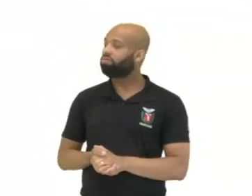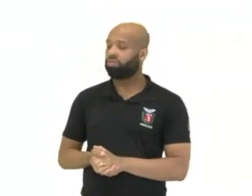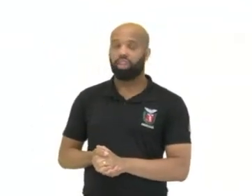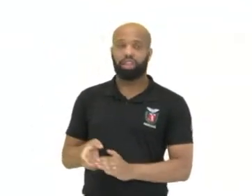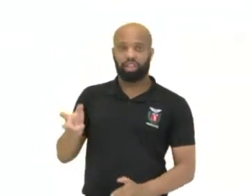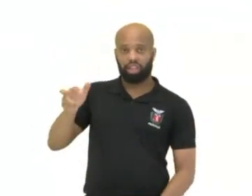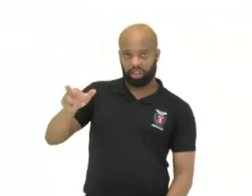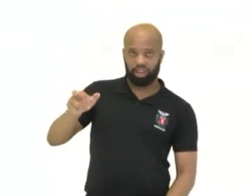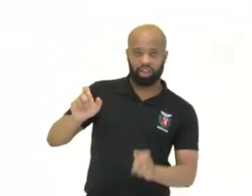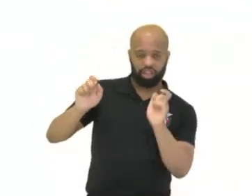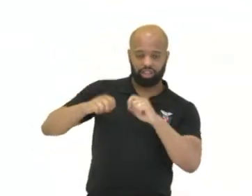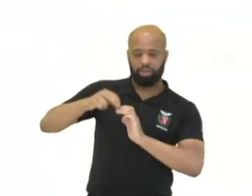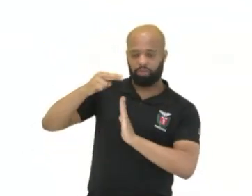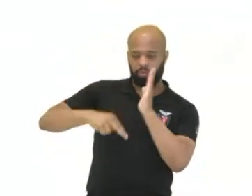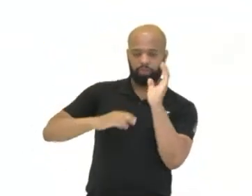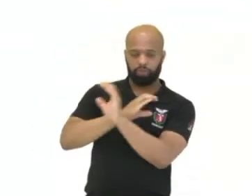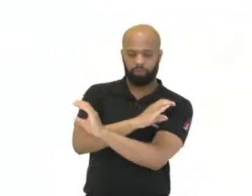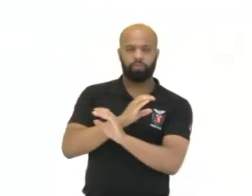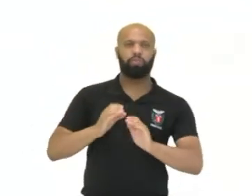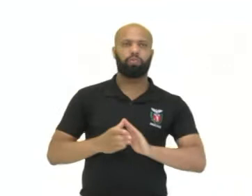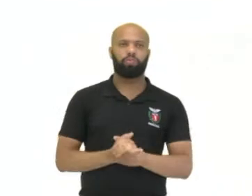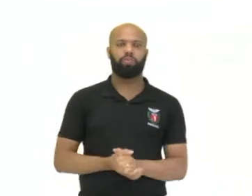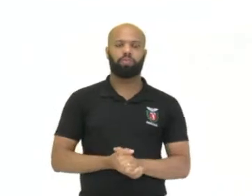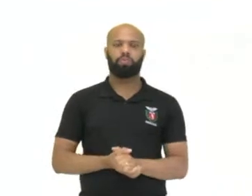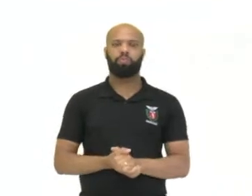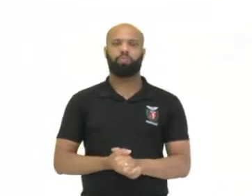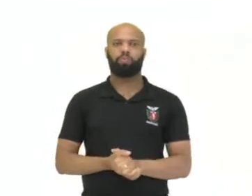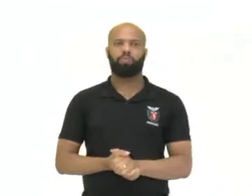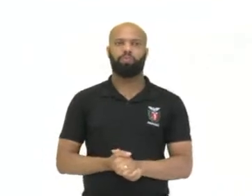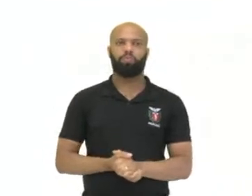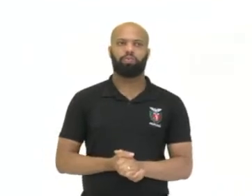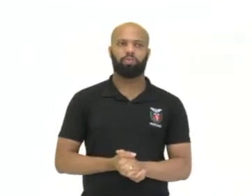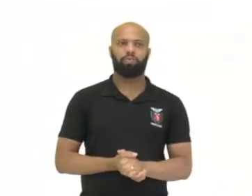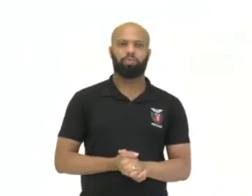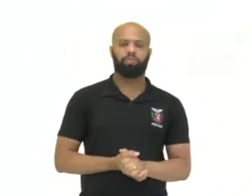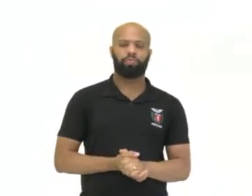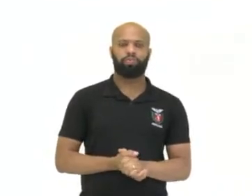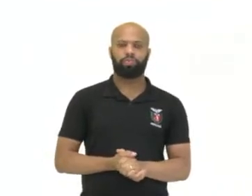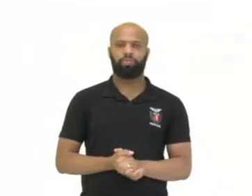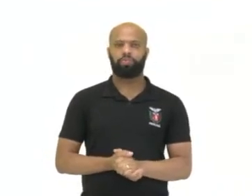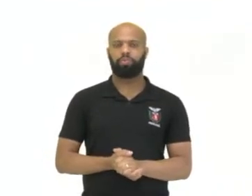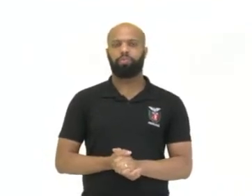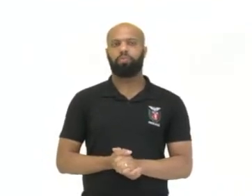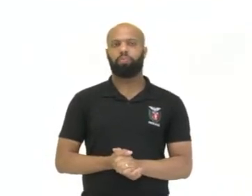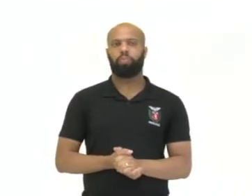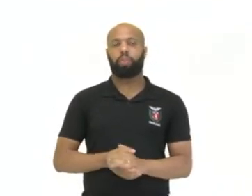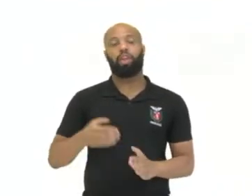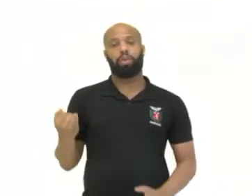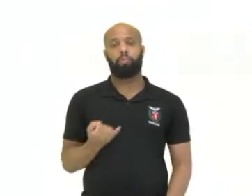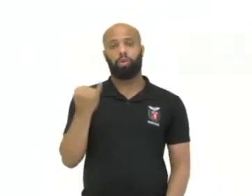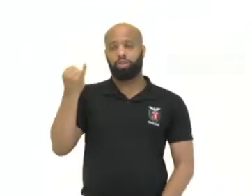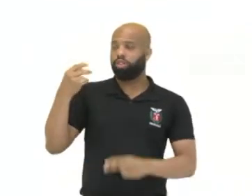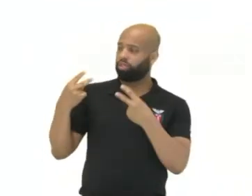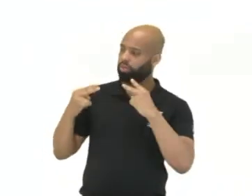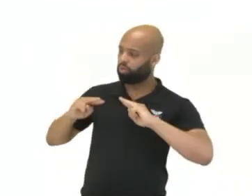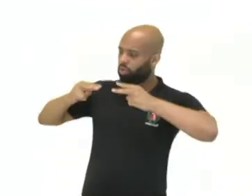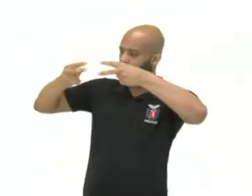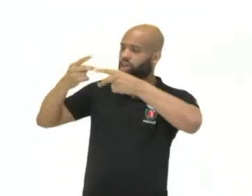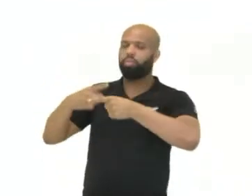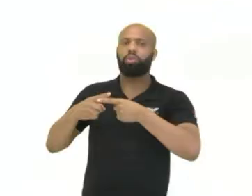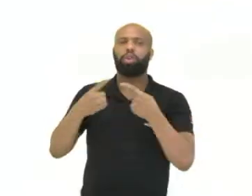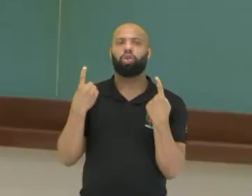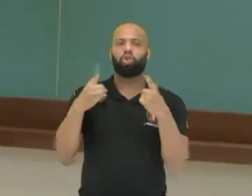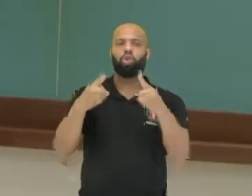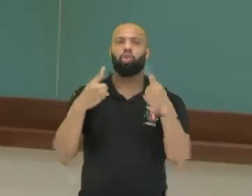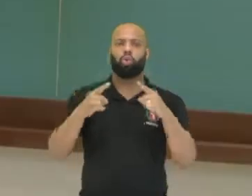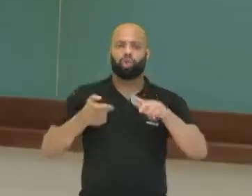clique rbs.com, para você conferir o texto na íntegra, E sempre combatendo as fake news, sempre